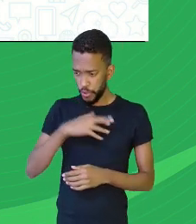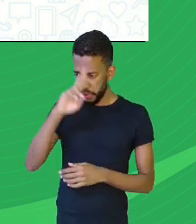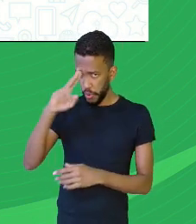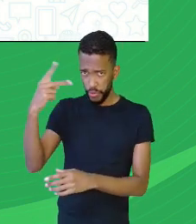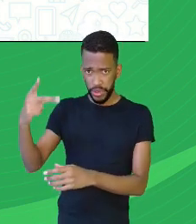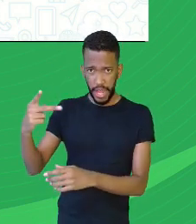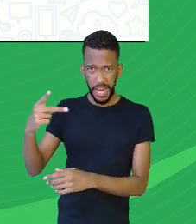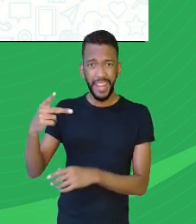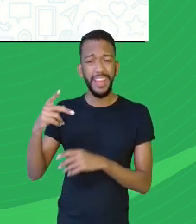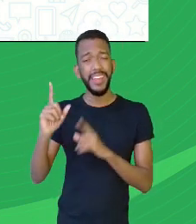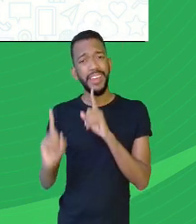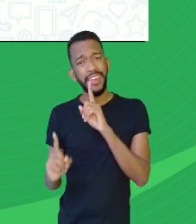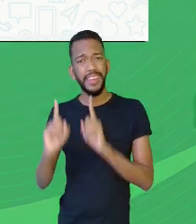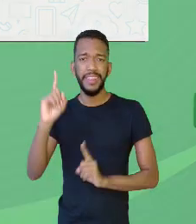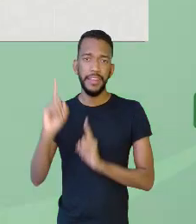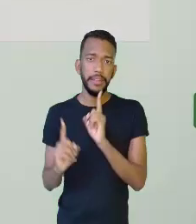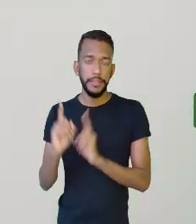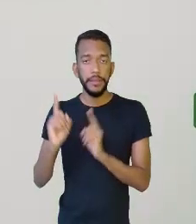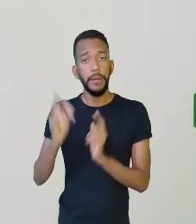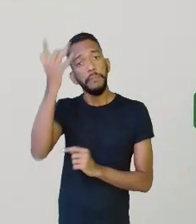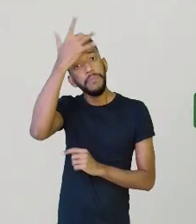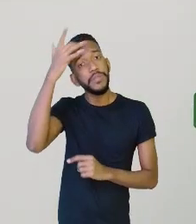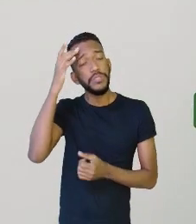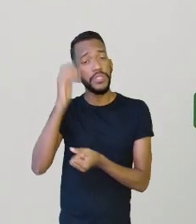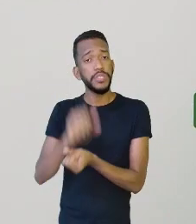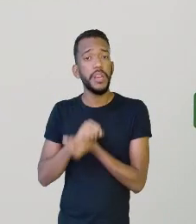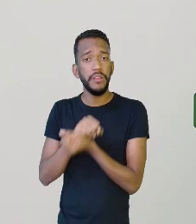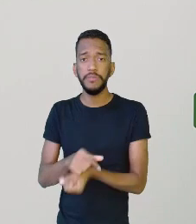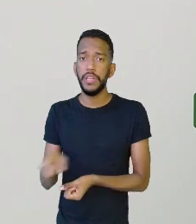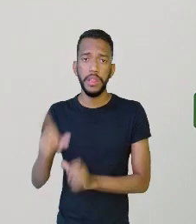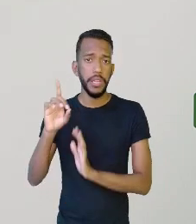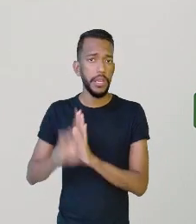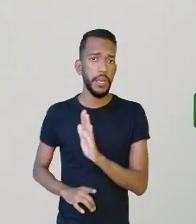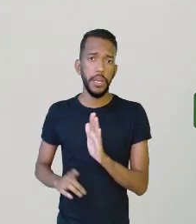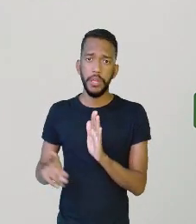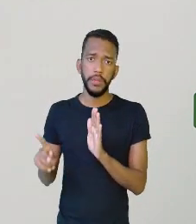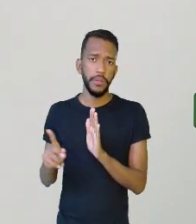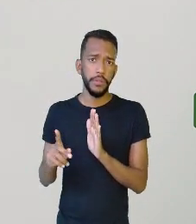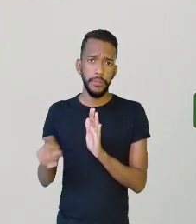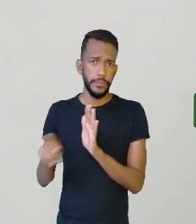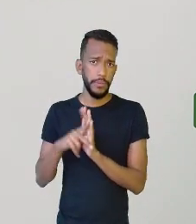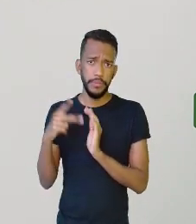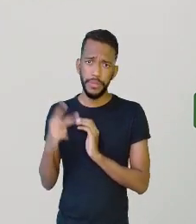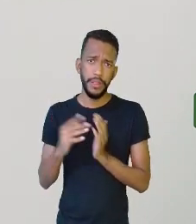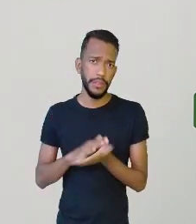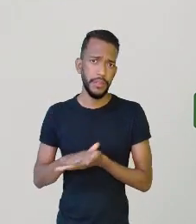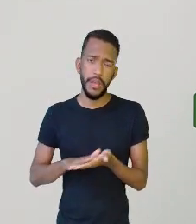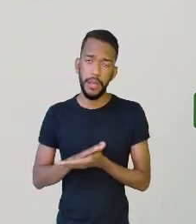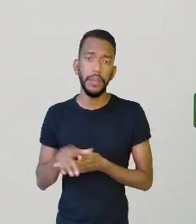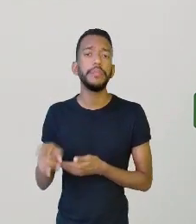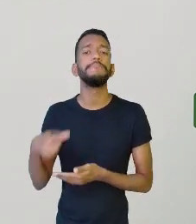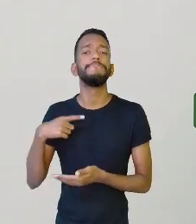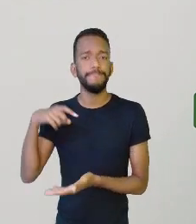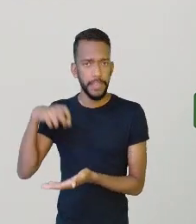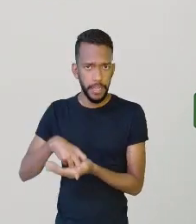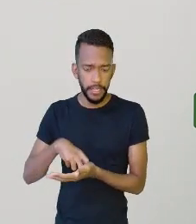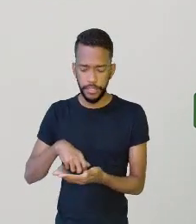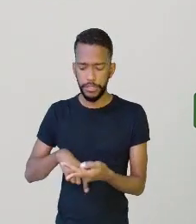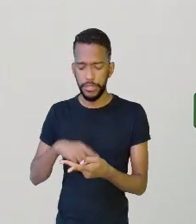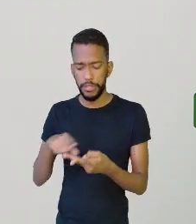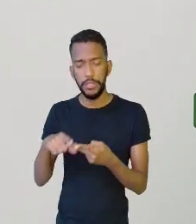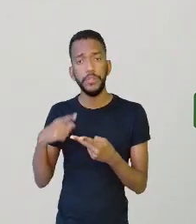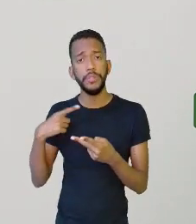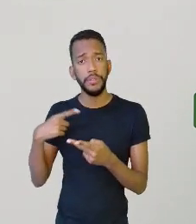pessoas. E essas pessoas escravizadas não tinham direito algum. Então, sofriam castigos,